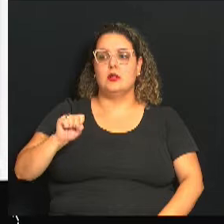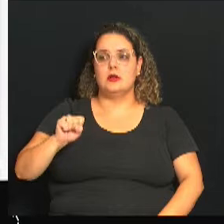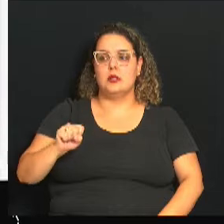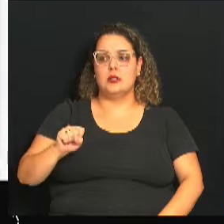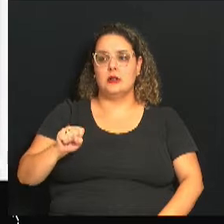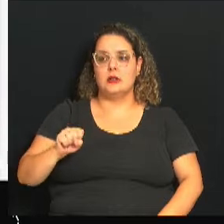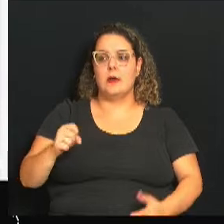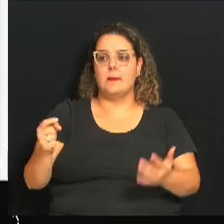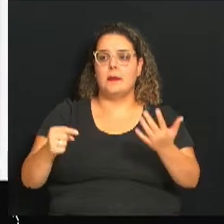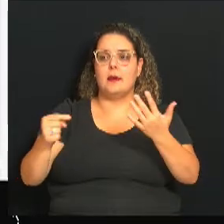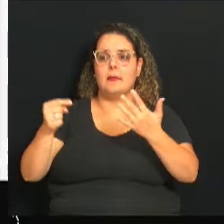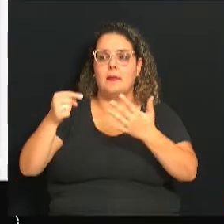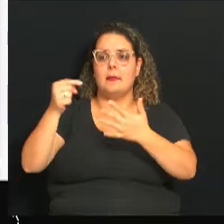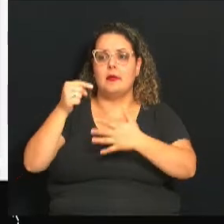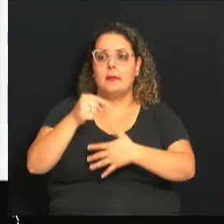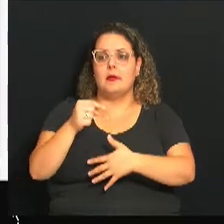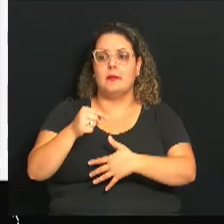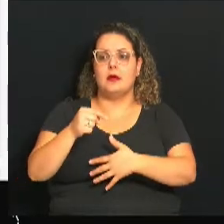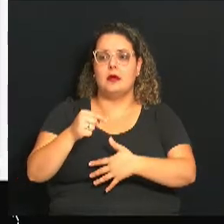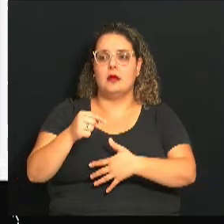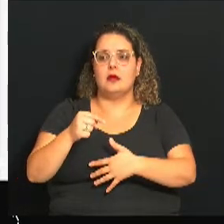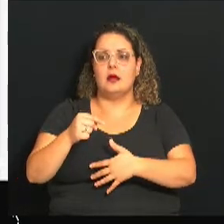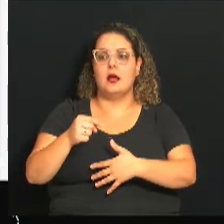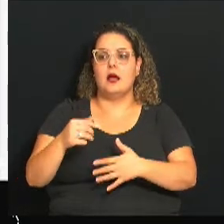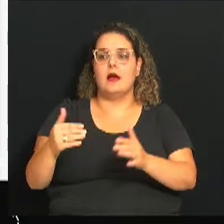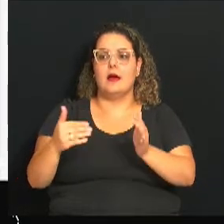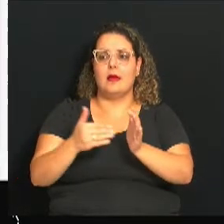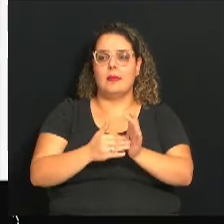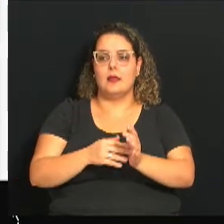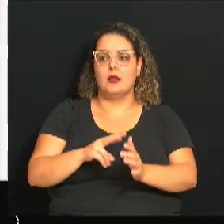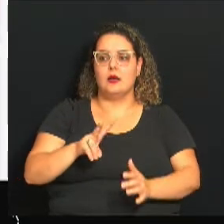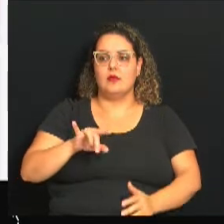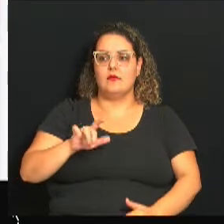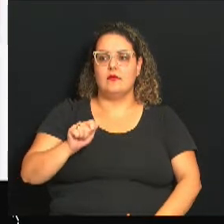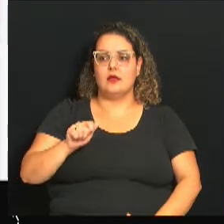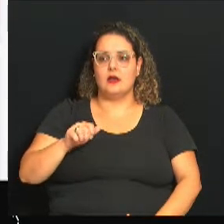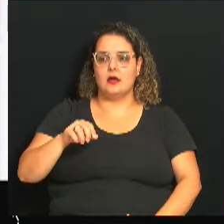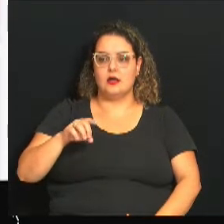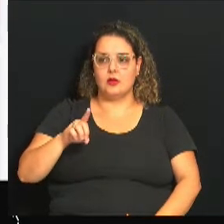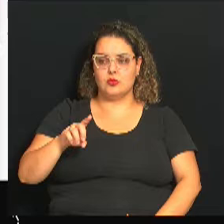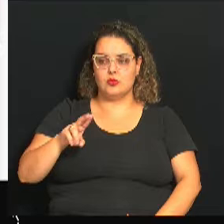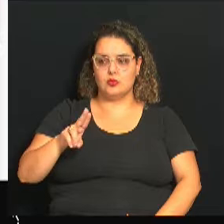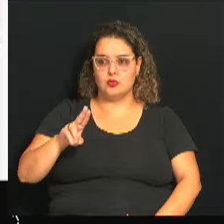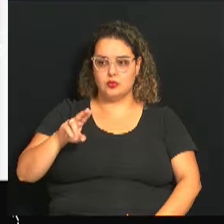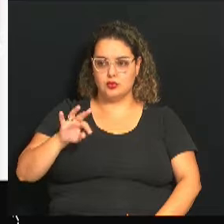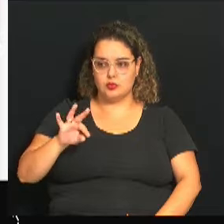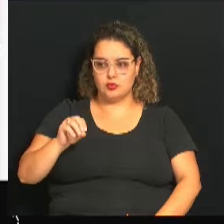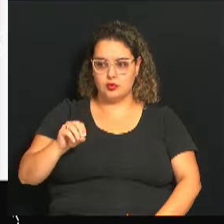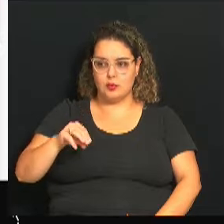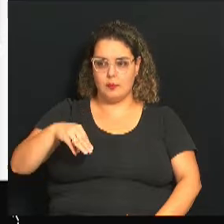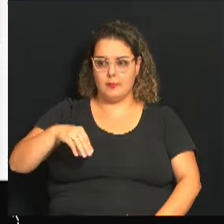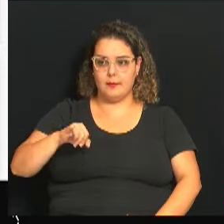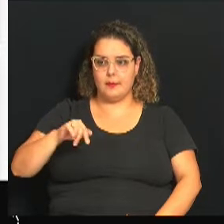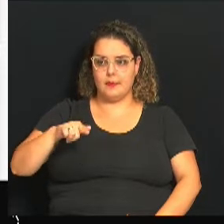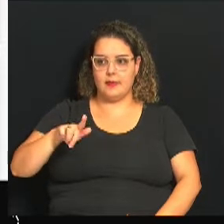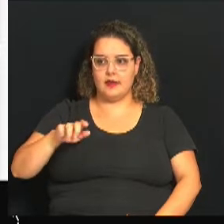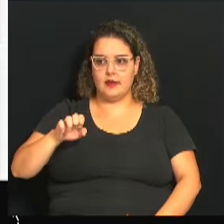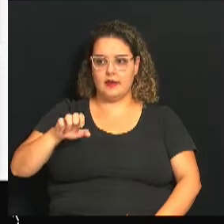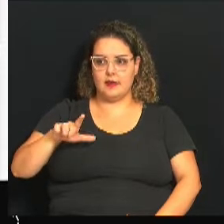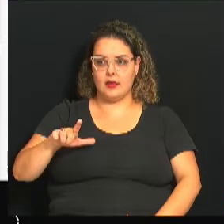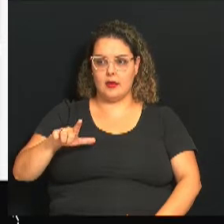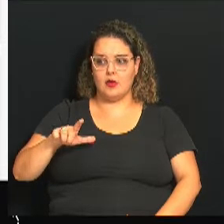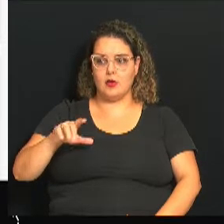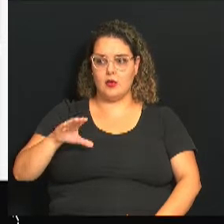Rondon, Dr. Ricardo, enfim, até o viaduto Miguel Cury. Ela tem uma poligonal de 95 hectares, então já é